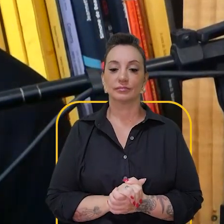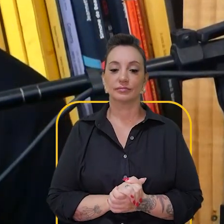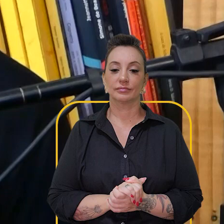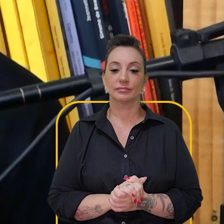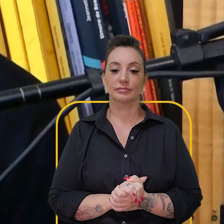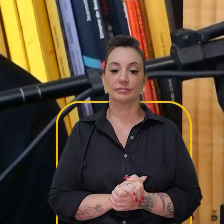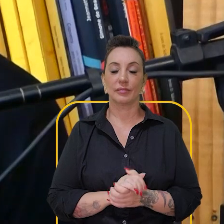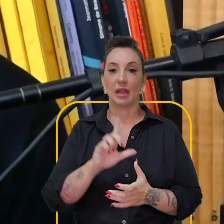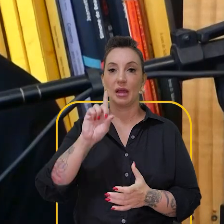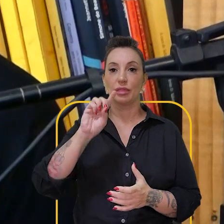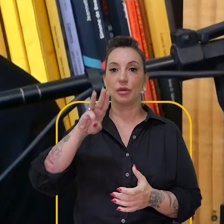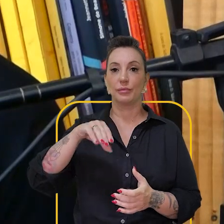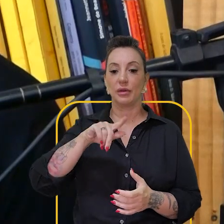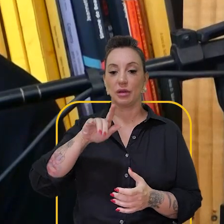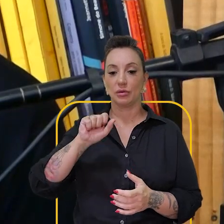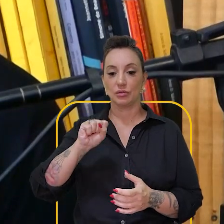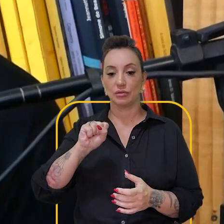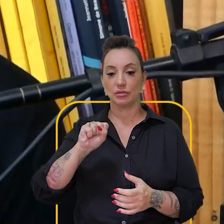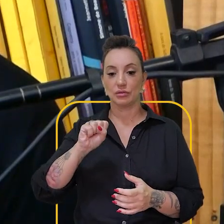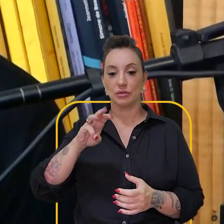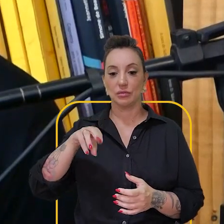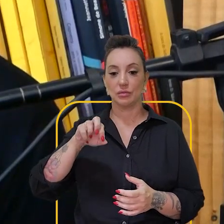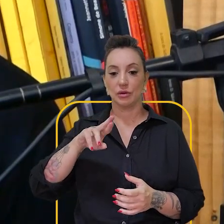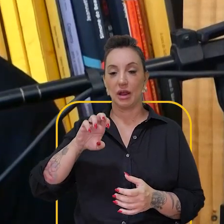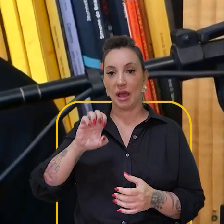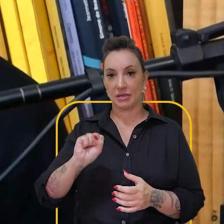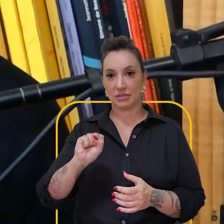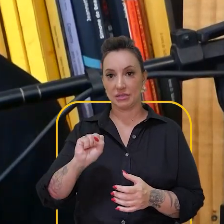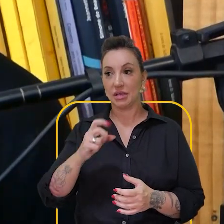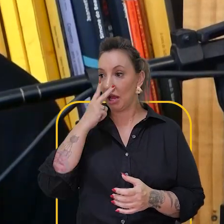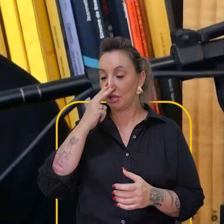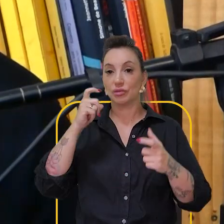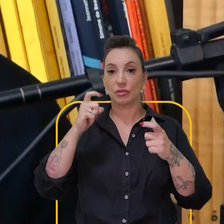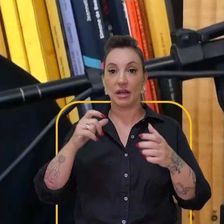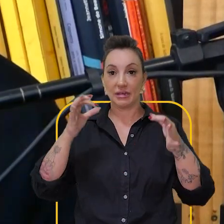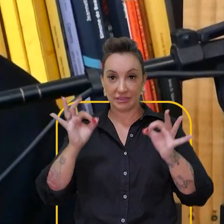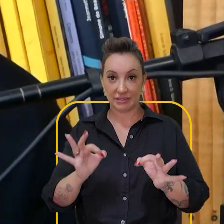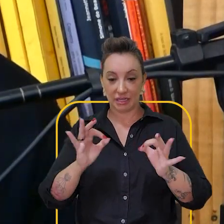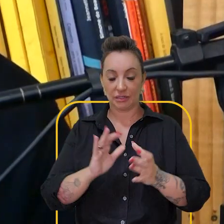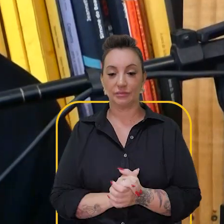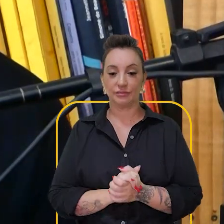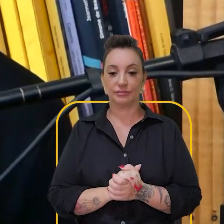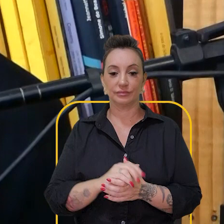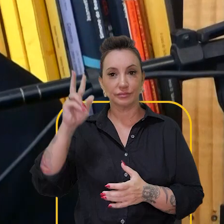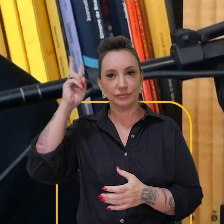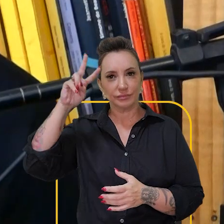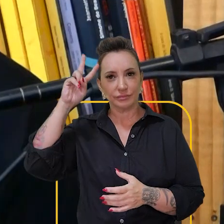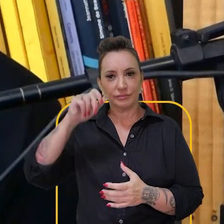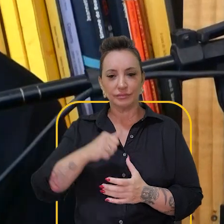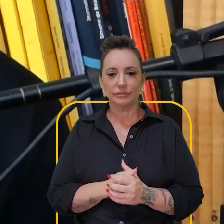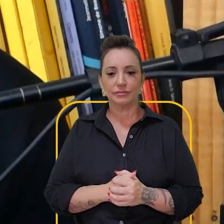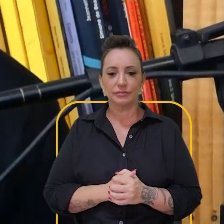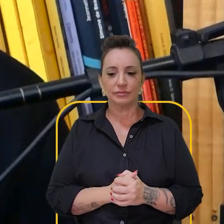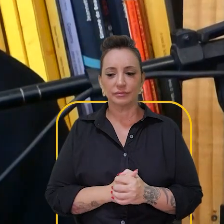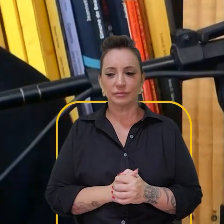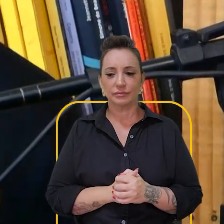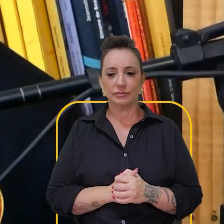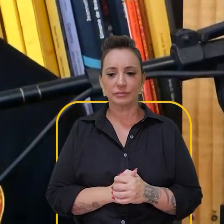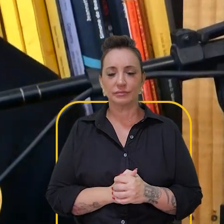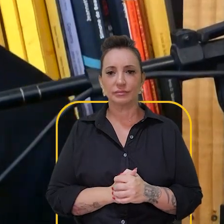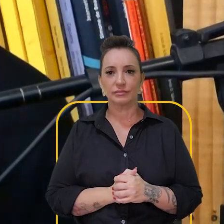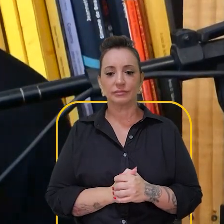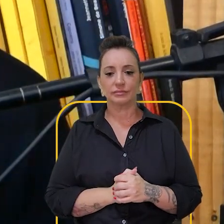eu lembro que ele falou que eh seria uma uma travessa da domingos e Moraes E aí eu comecei